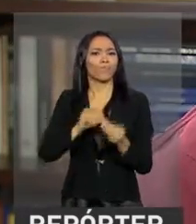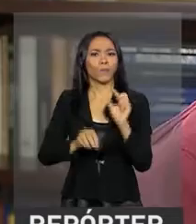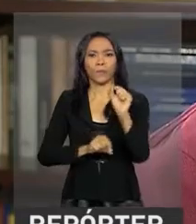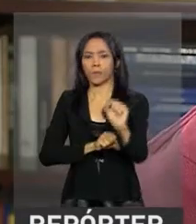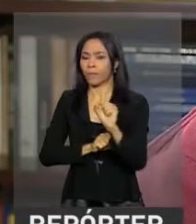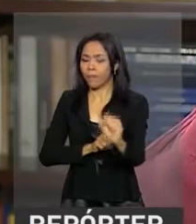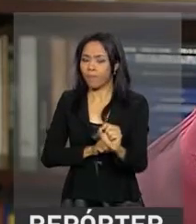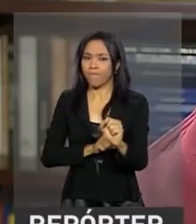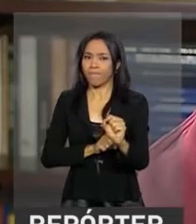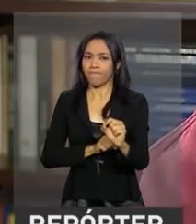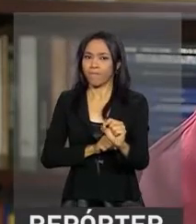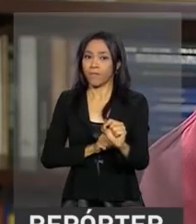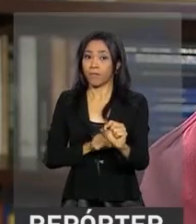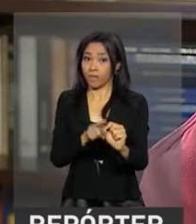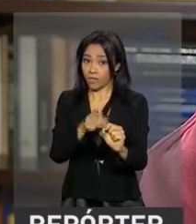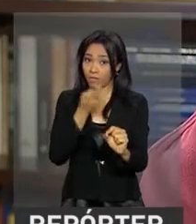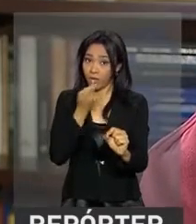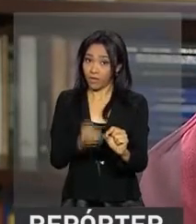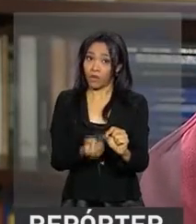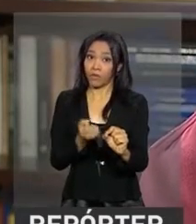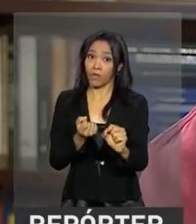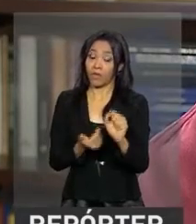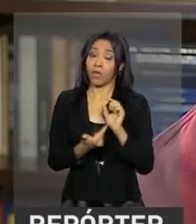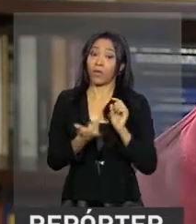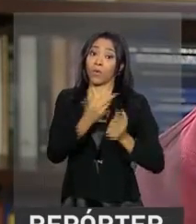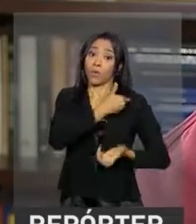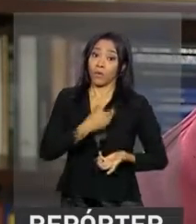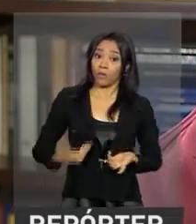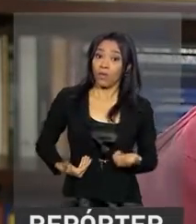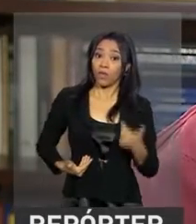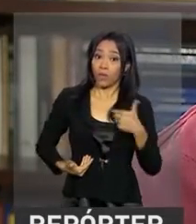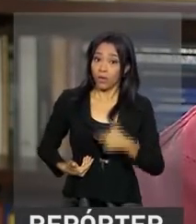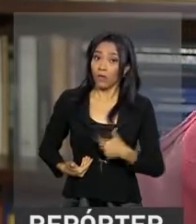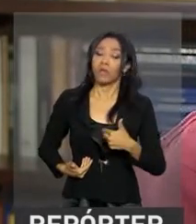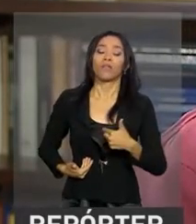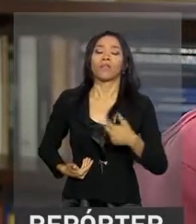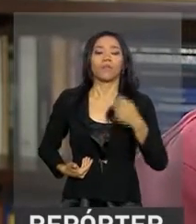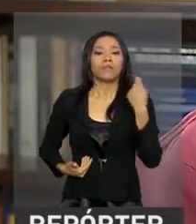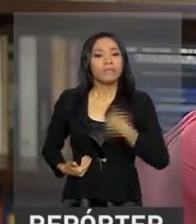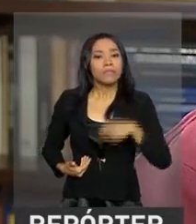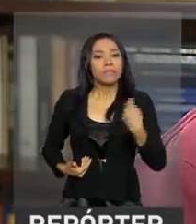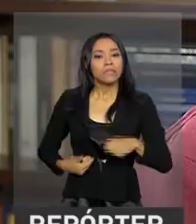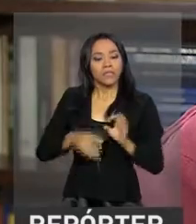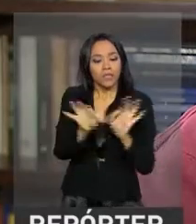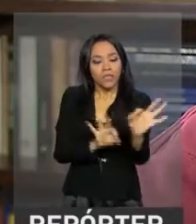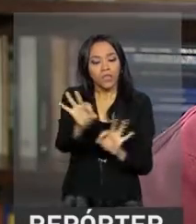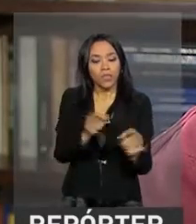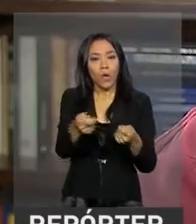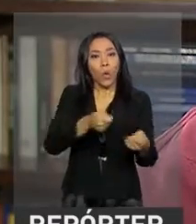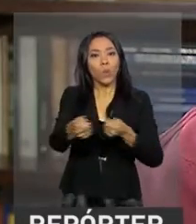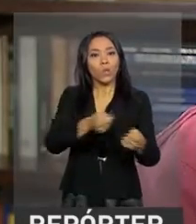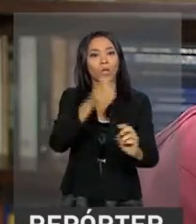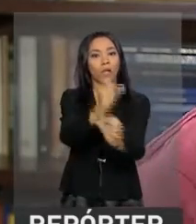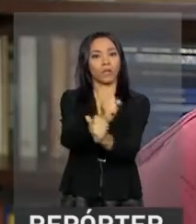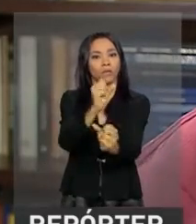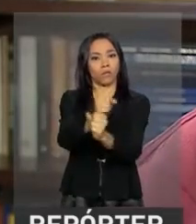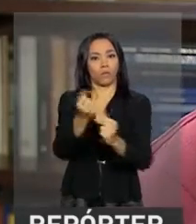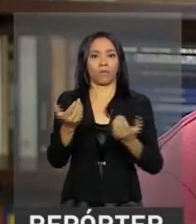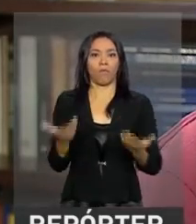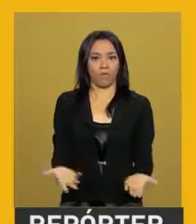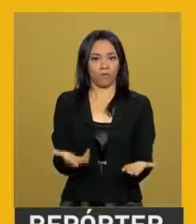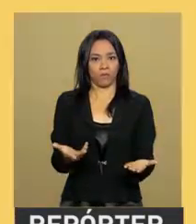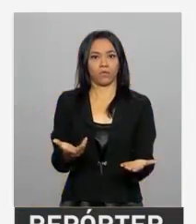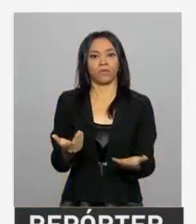você tá dizendo pro estado que ele tem que caber dentro do orçamento ou seja daquilo que ele